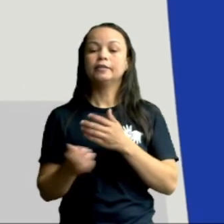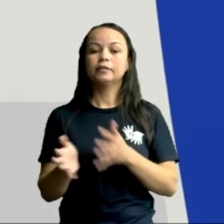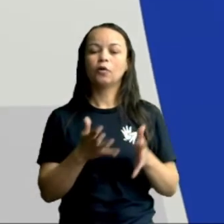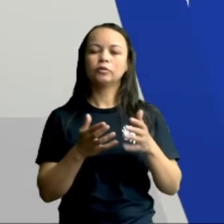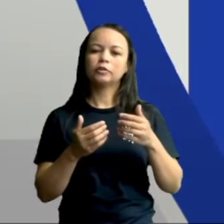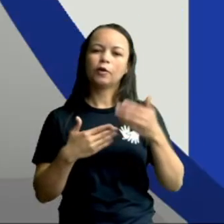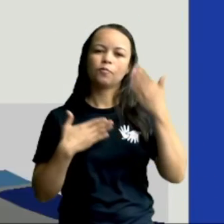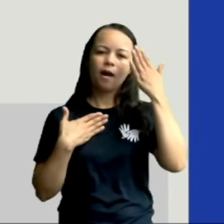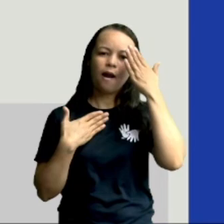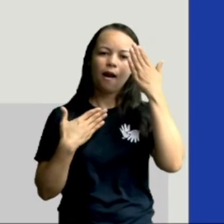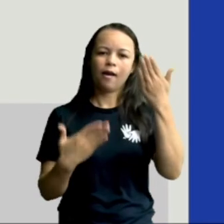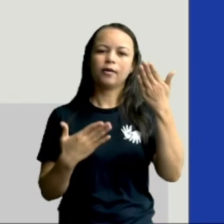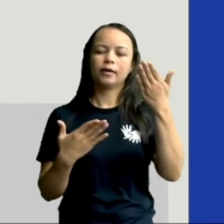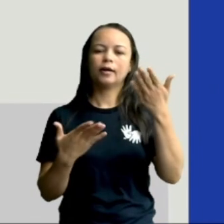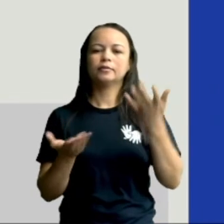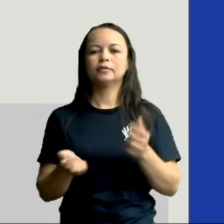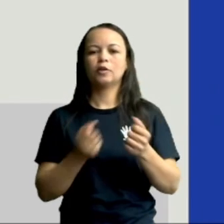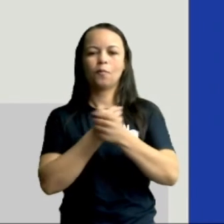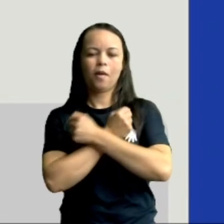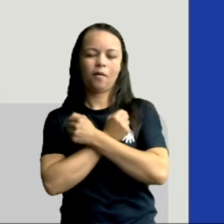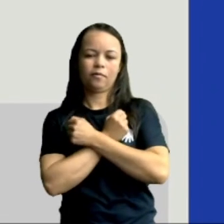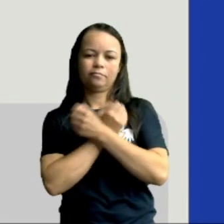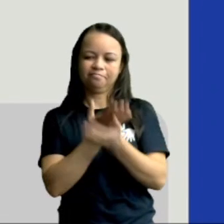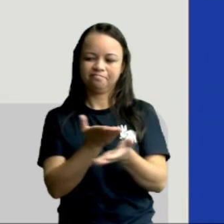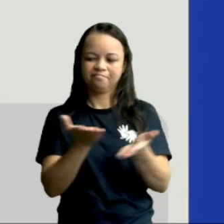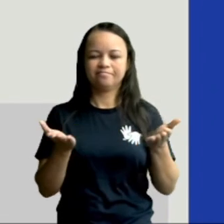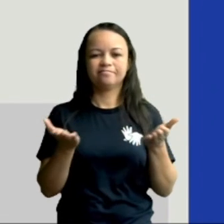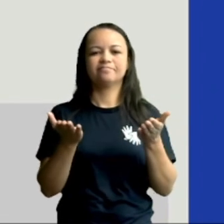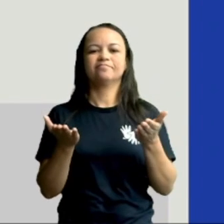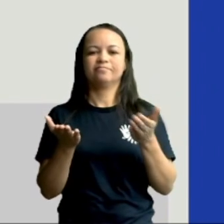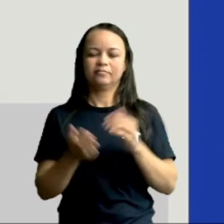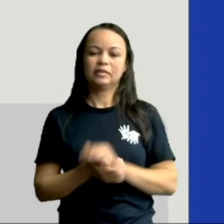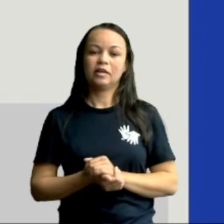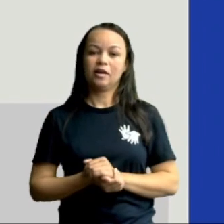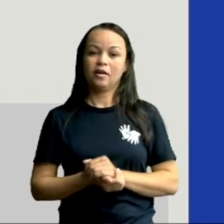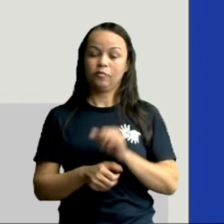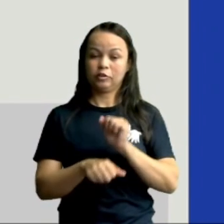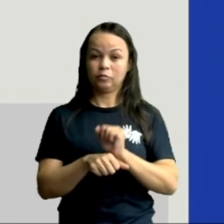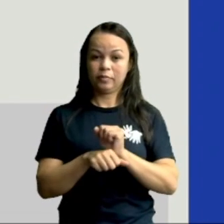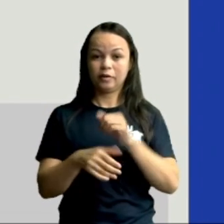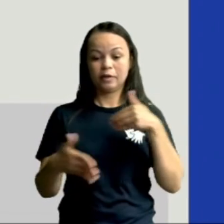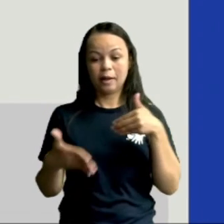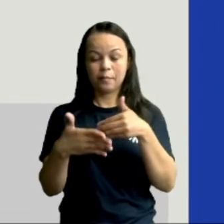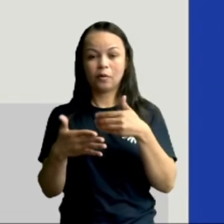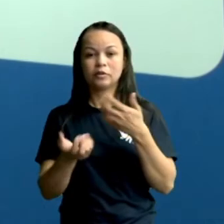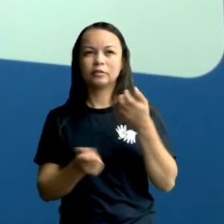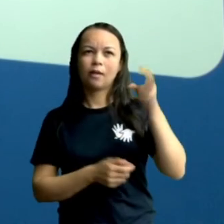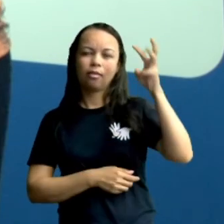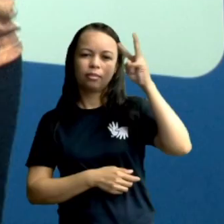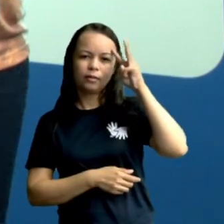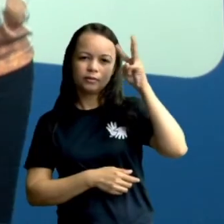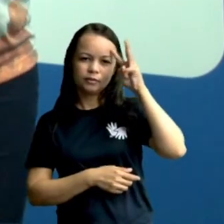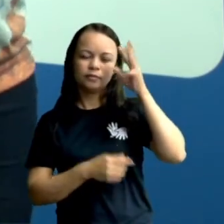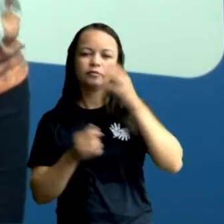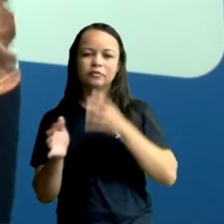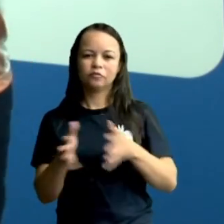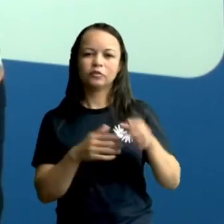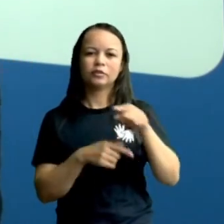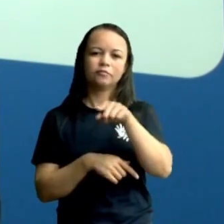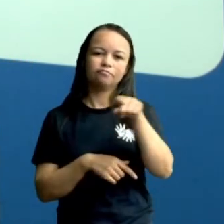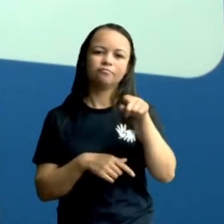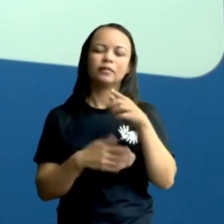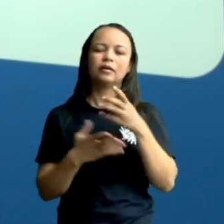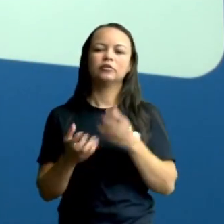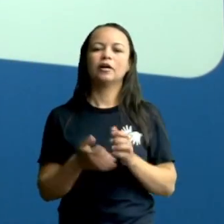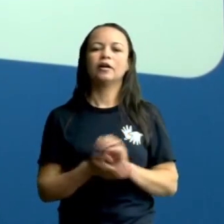a agradecer. Vai aí o meu abraço para você, porque eu espero que na próxima terça-feira você esteja